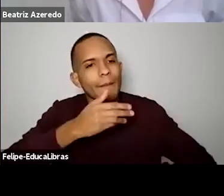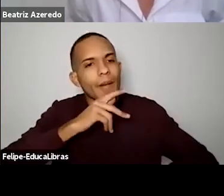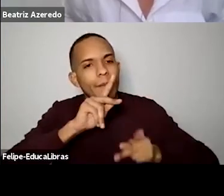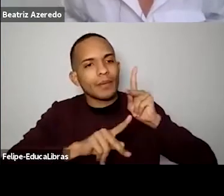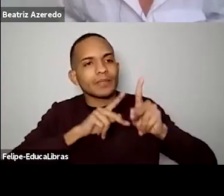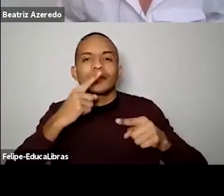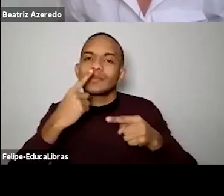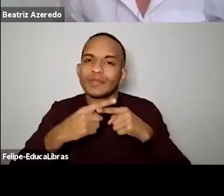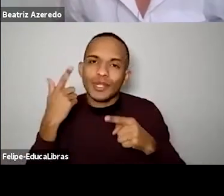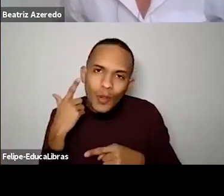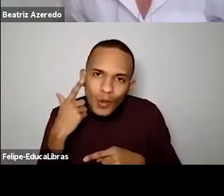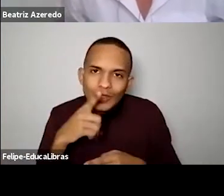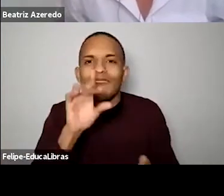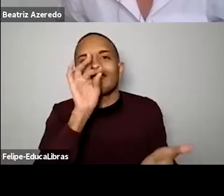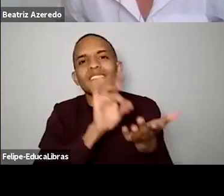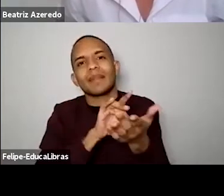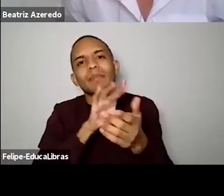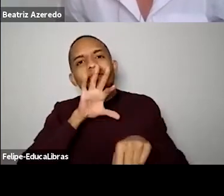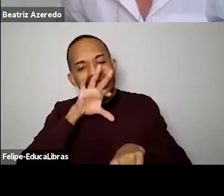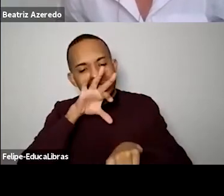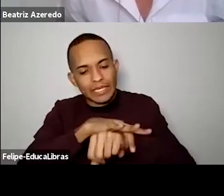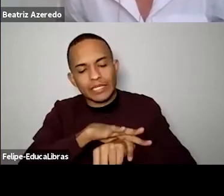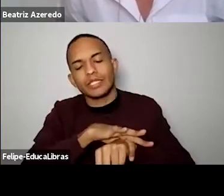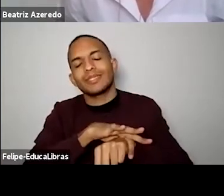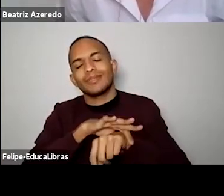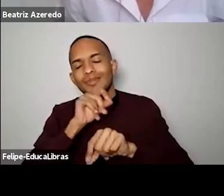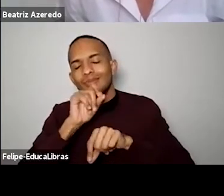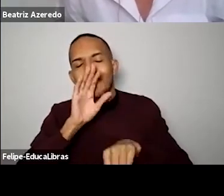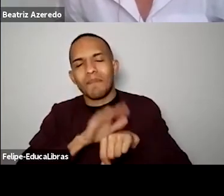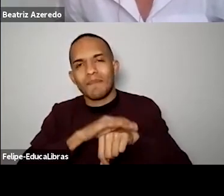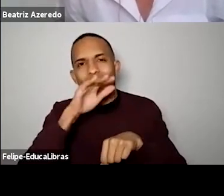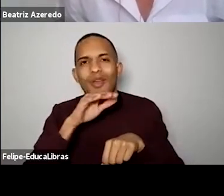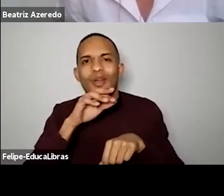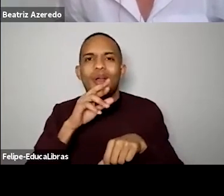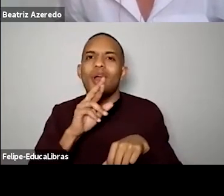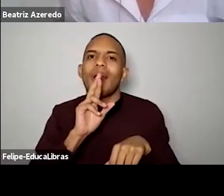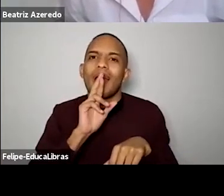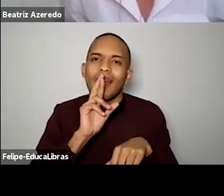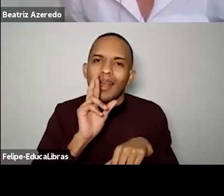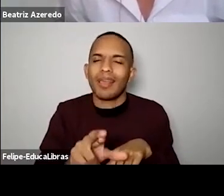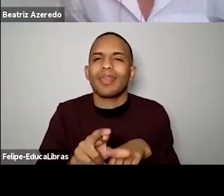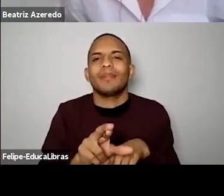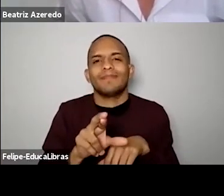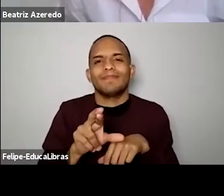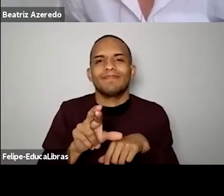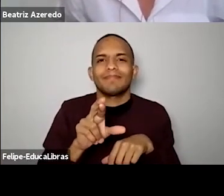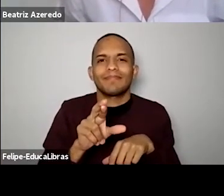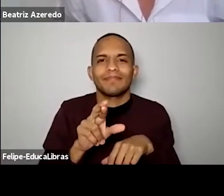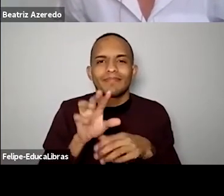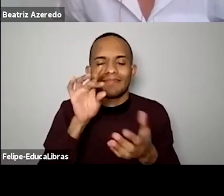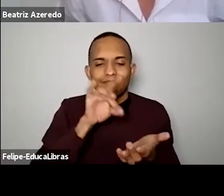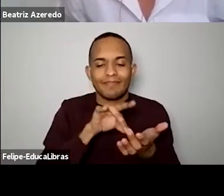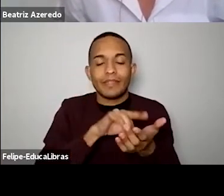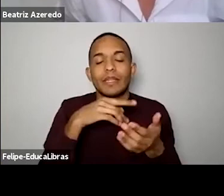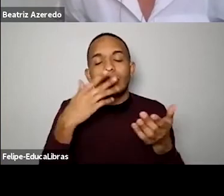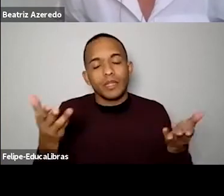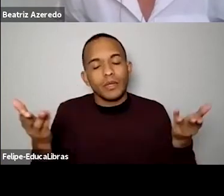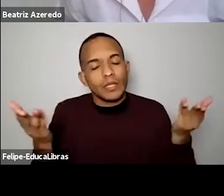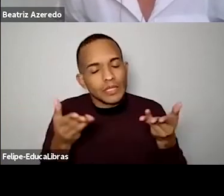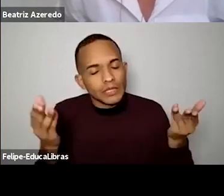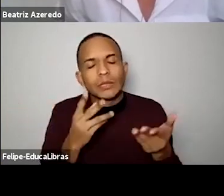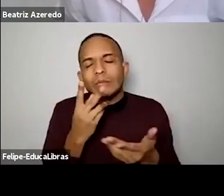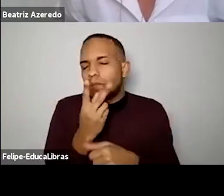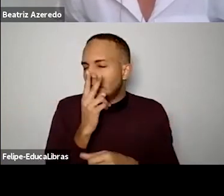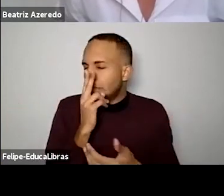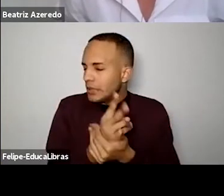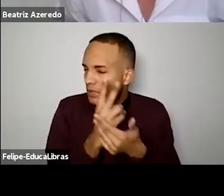consegue efetivamente garantir um maior resultado para que as ações efetivem. E aí, nesse momento, eu sempre procuro, assim, né?